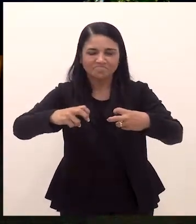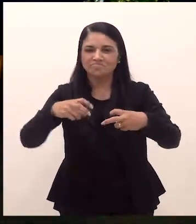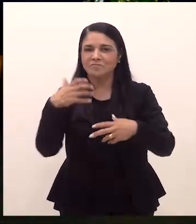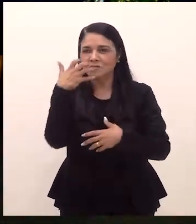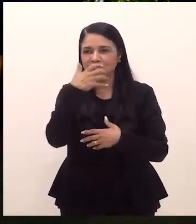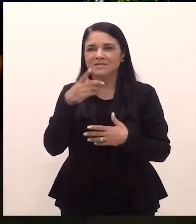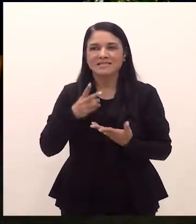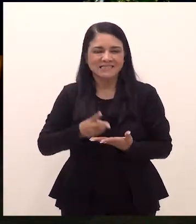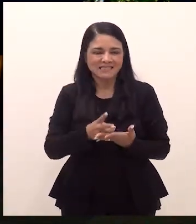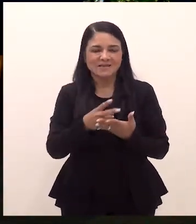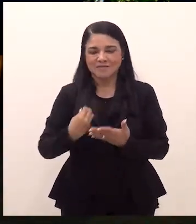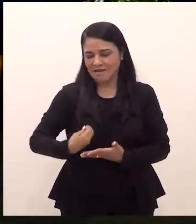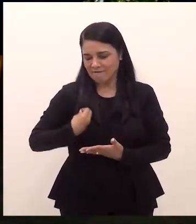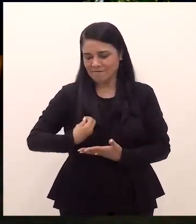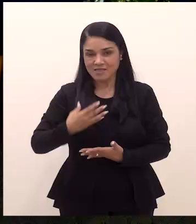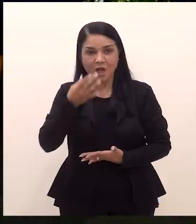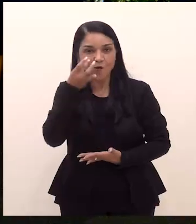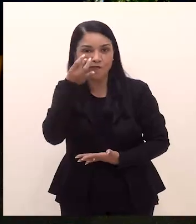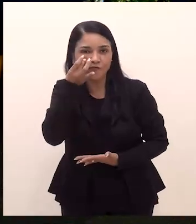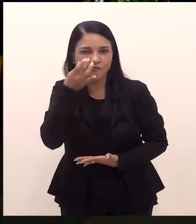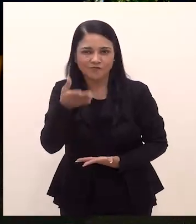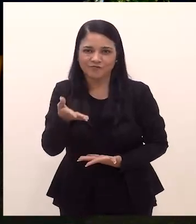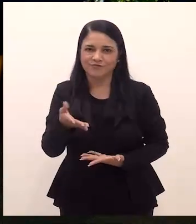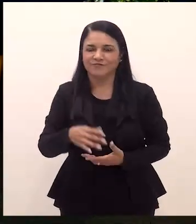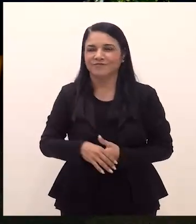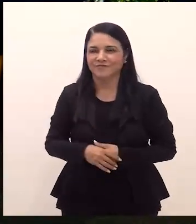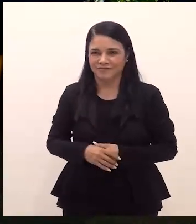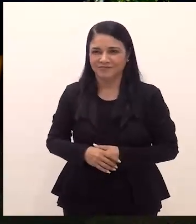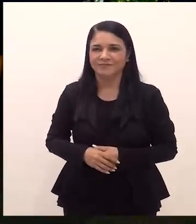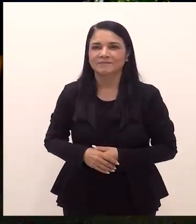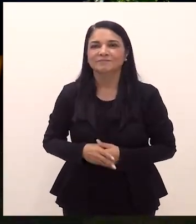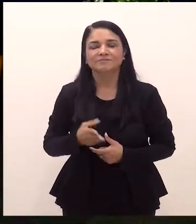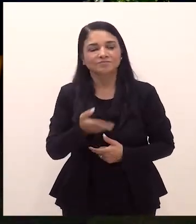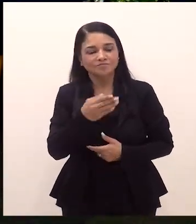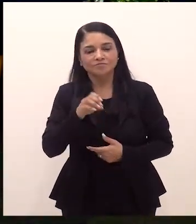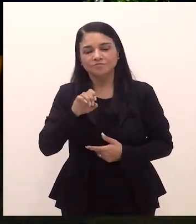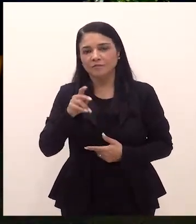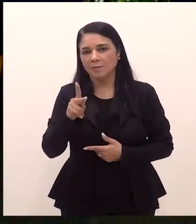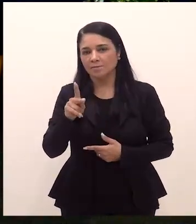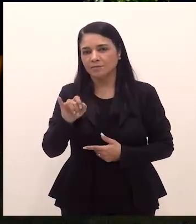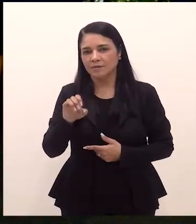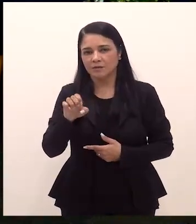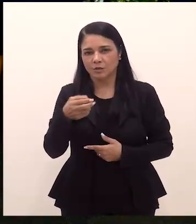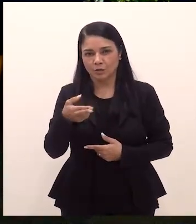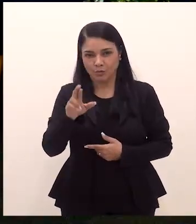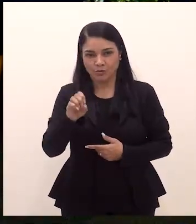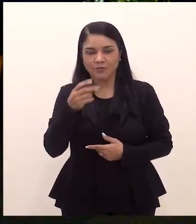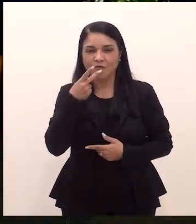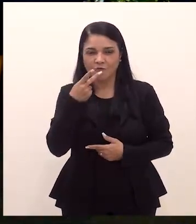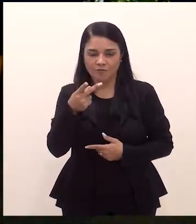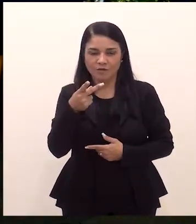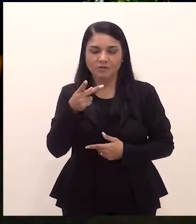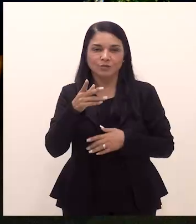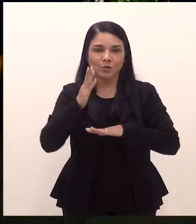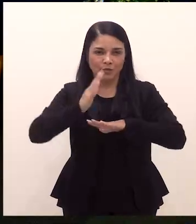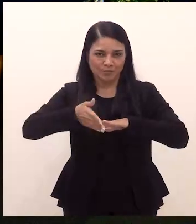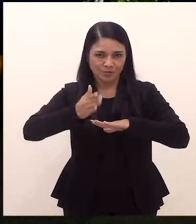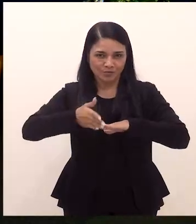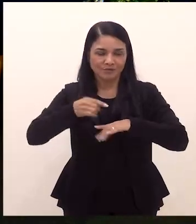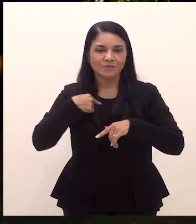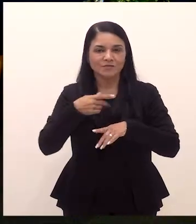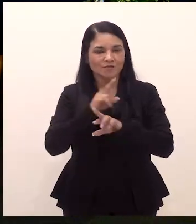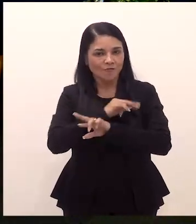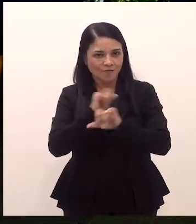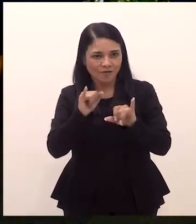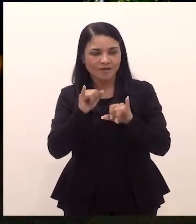roda. Assim, Sempre. Como eu costumo dizer, a vida acontece ao vivo. Isso aí. Reprise é outra coisa. Pietro. Olha, eu falei muito do